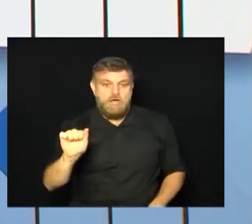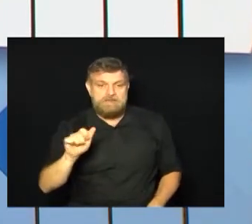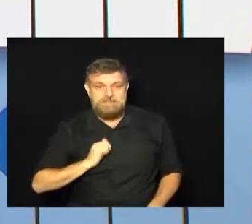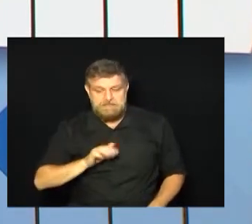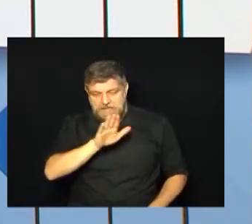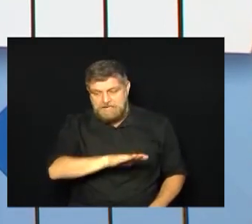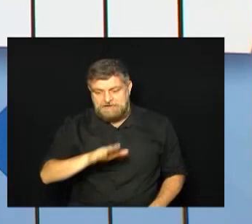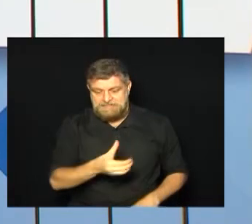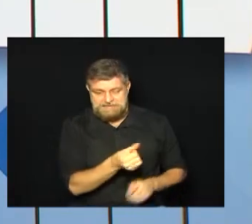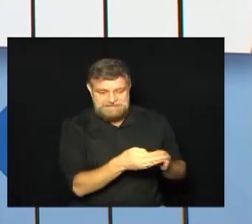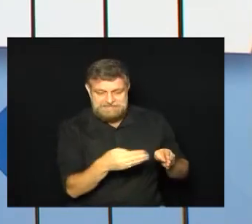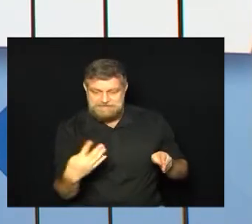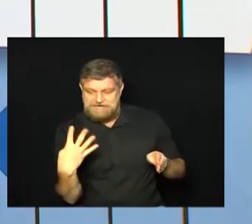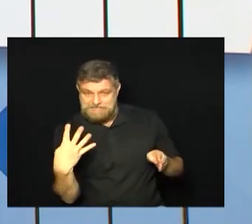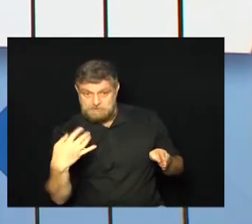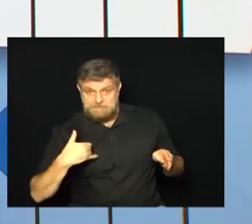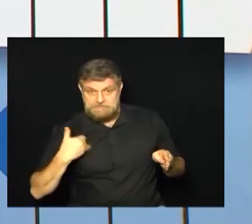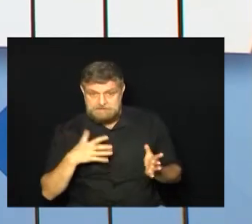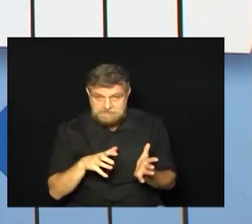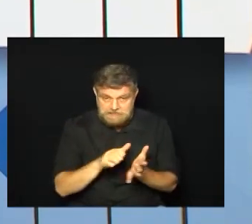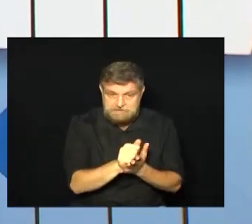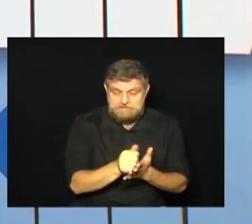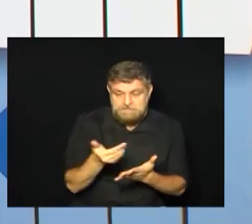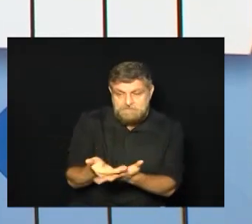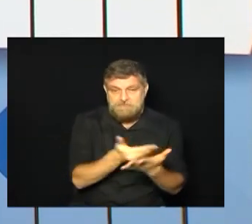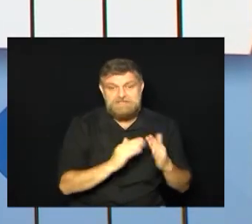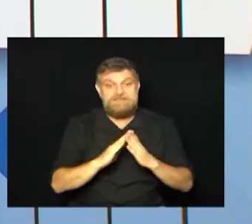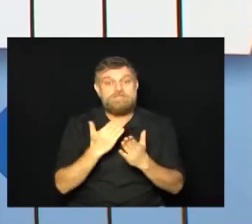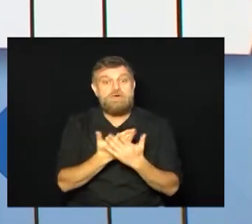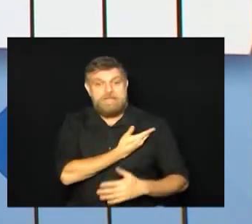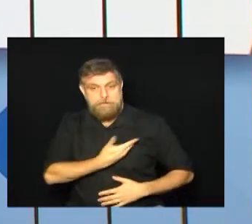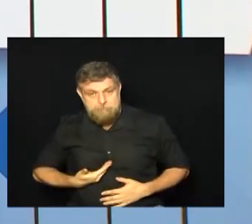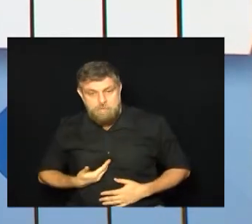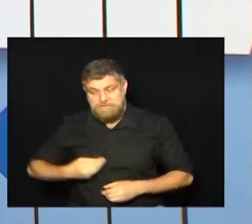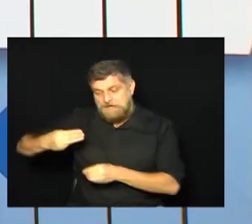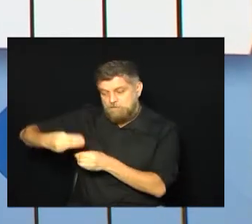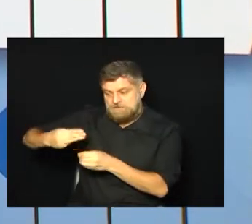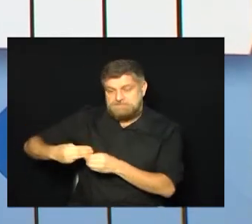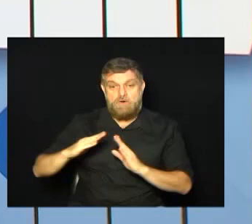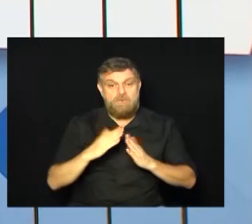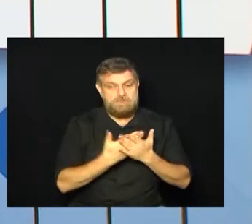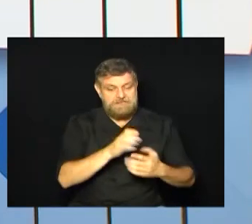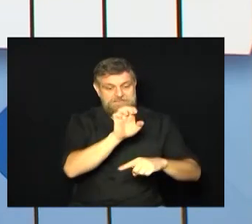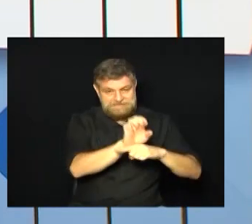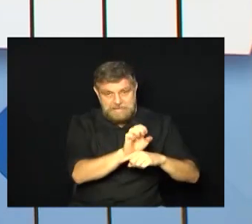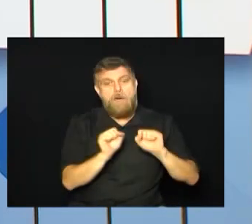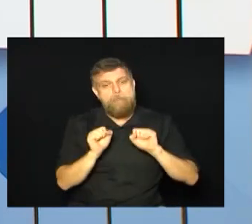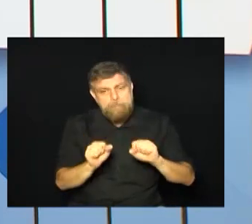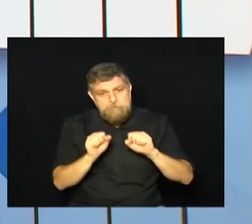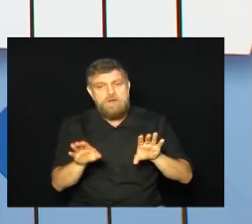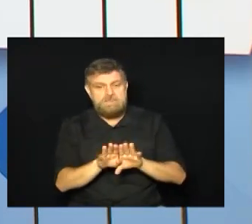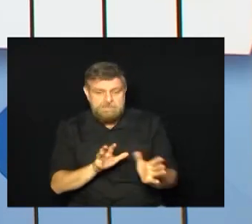crianças entre 6 a 14 anos e estudantes das redes públicas de ensino municipal e estadual podem